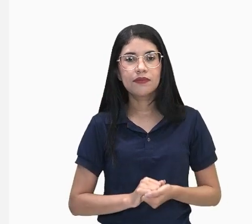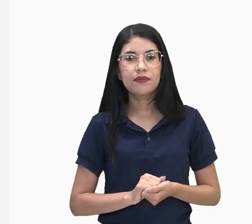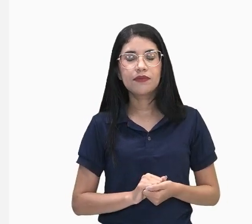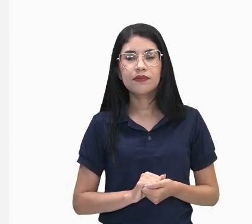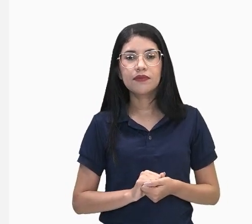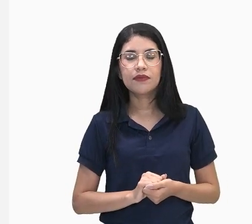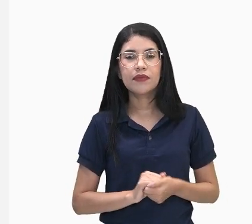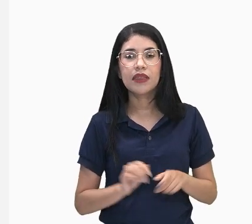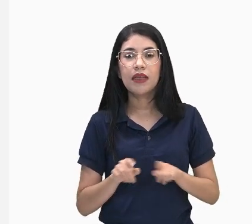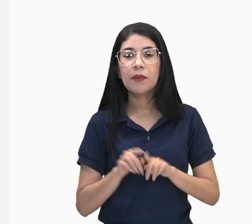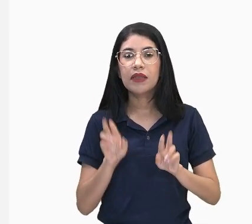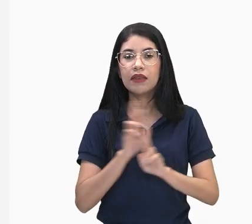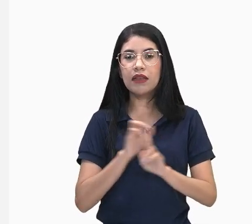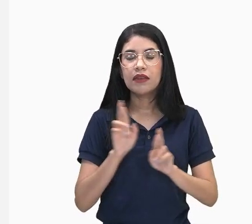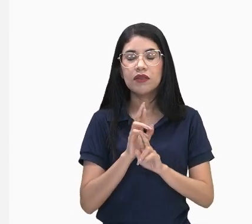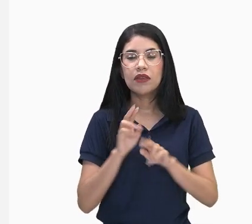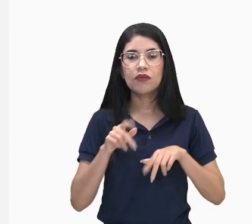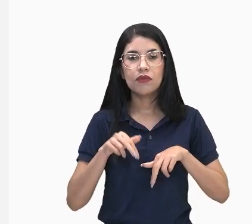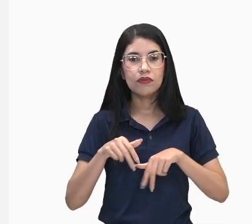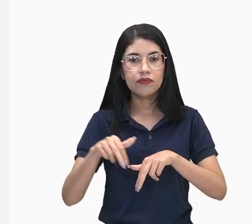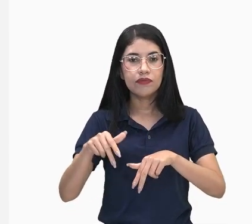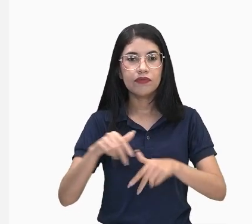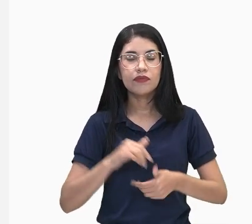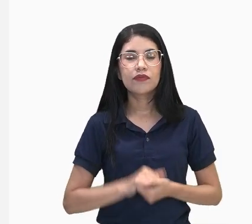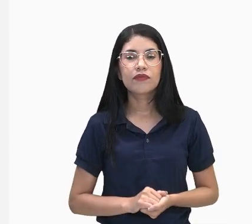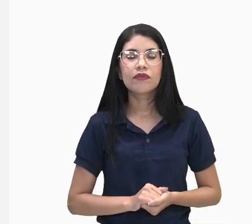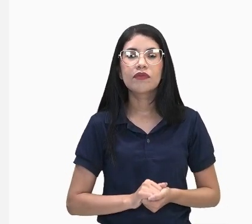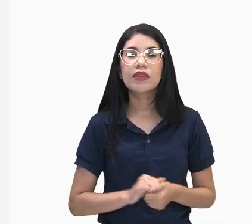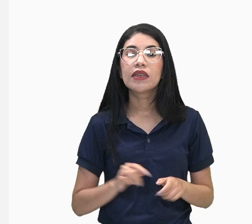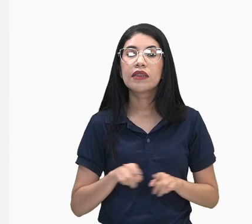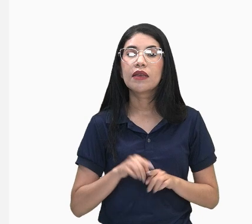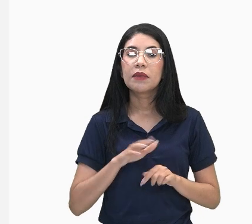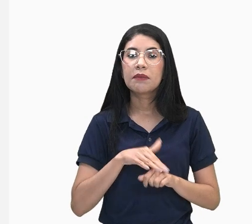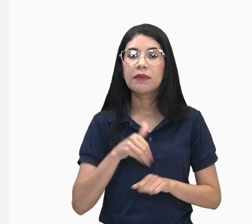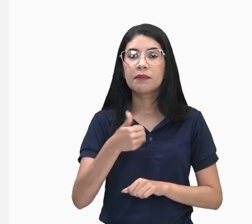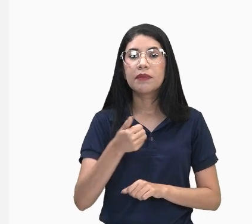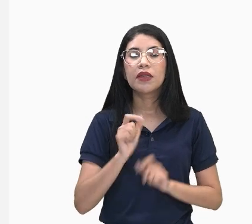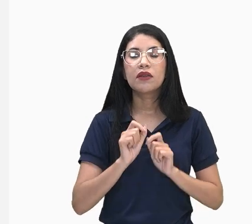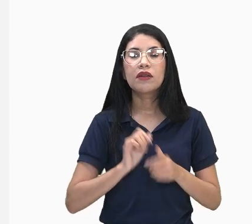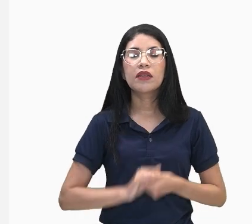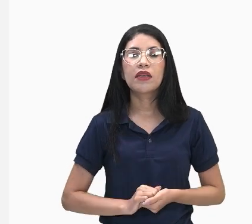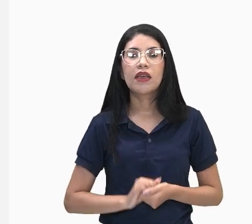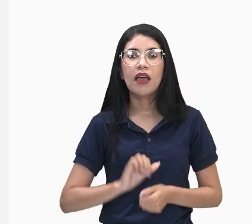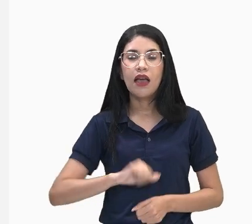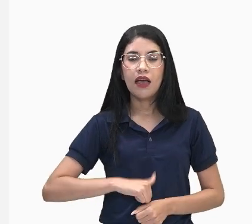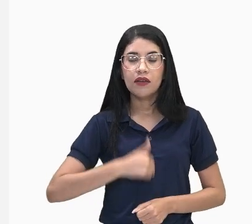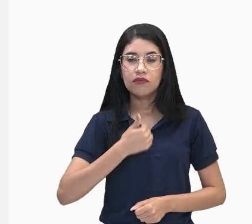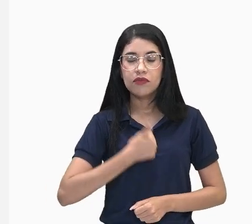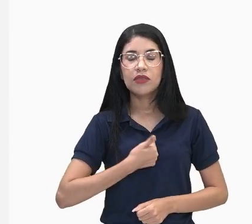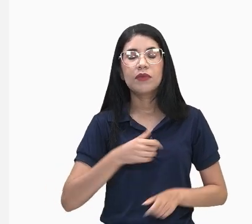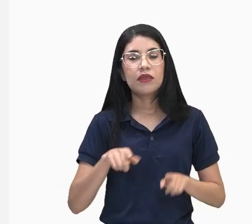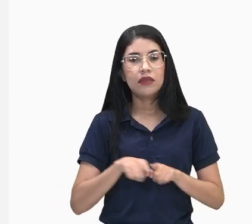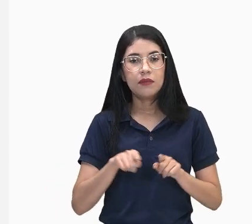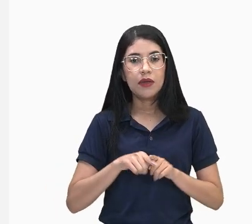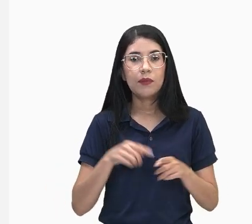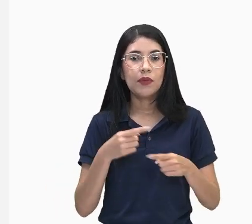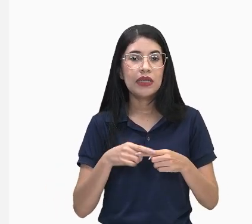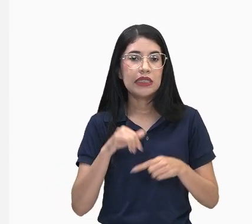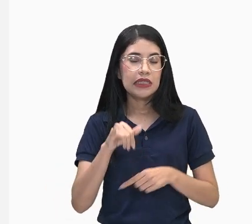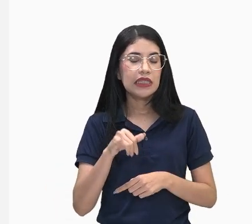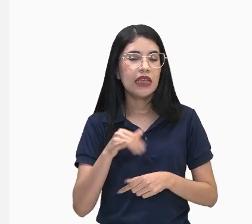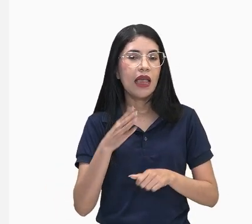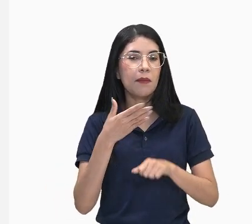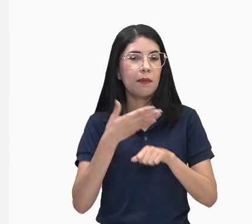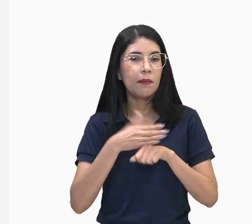físicas relacionadas ao atletismo. A gente vai ter também uma melhora da autoestima. Isso porque quando você se propõe